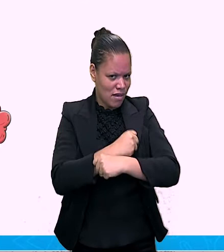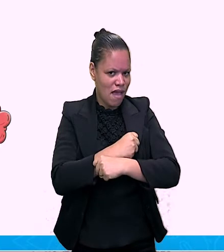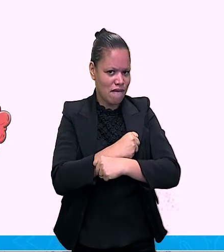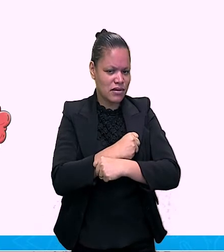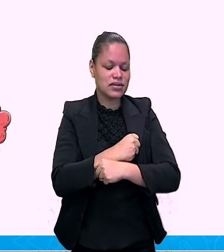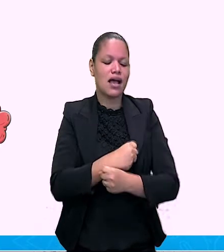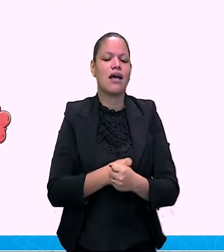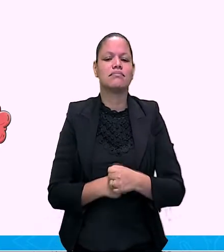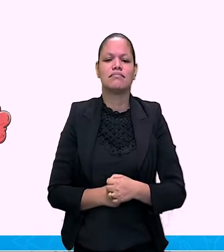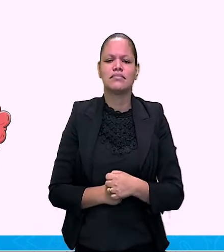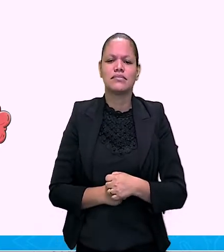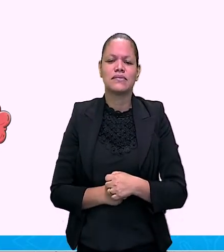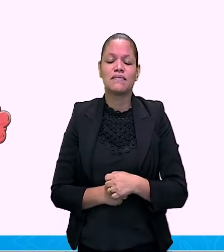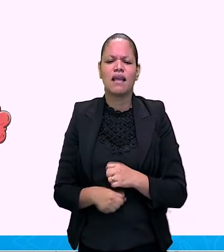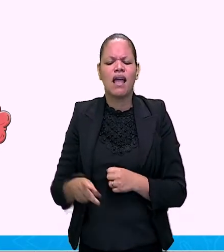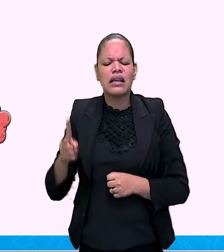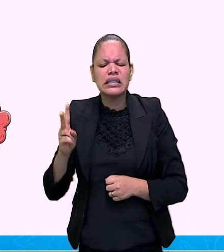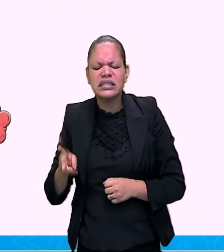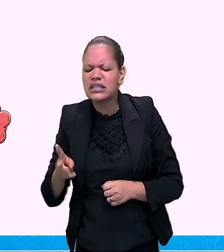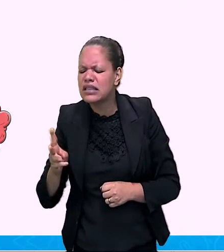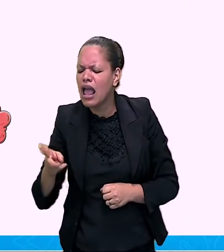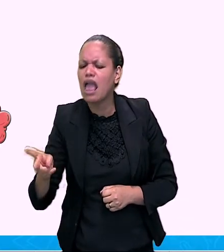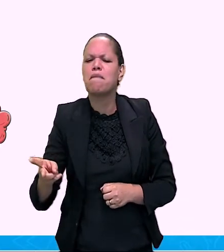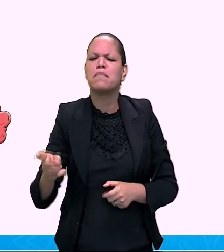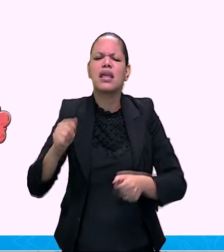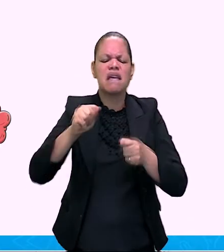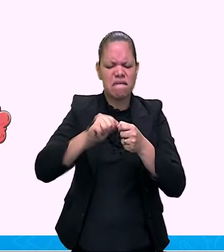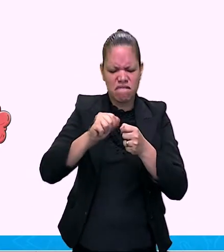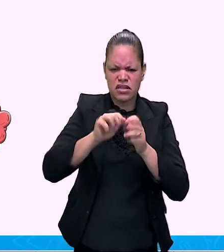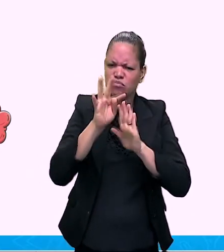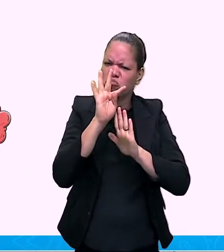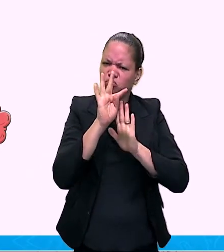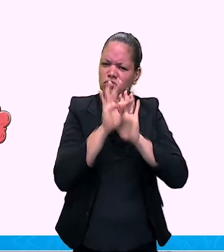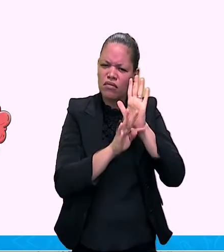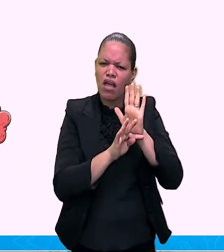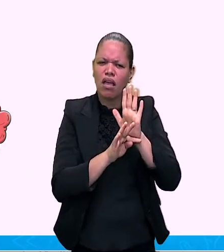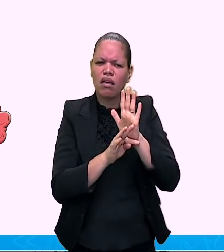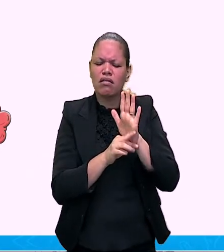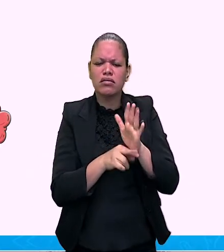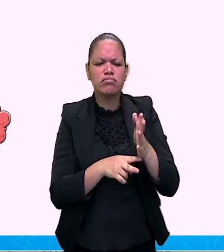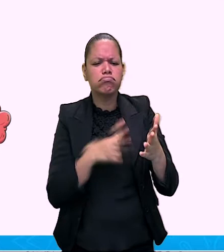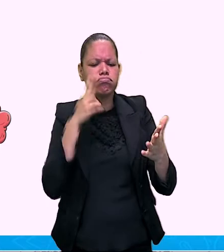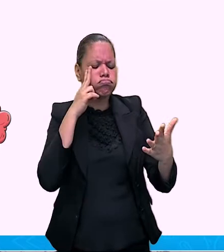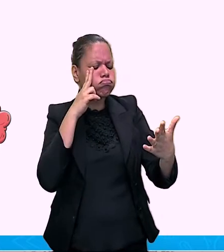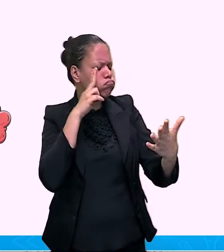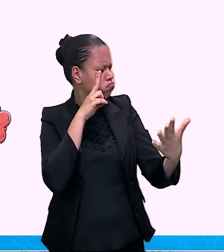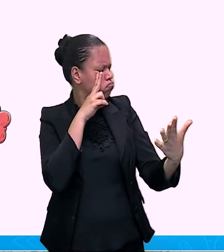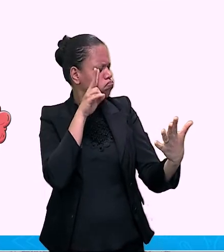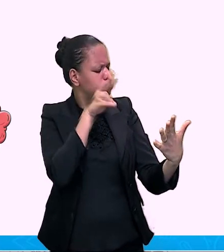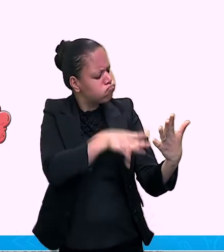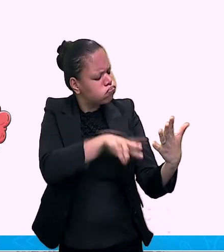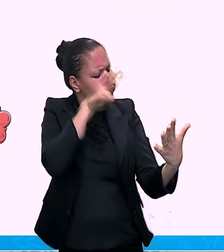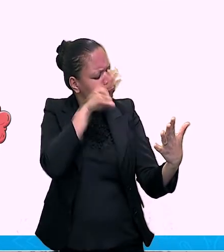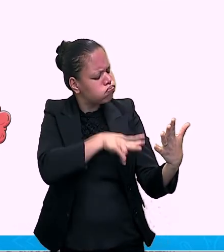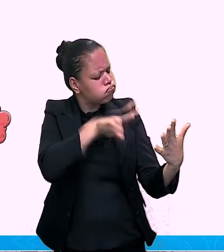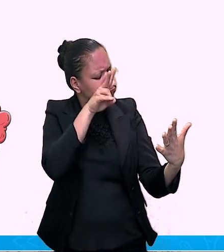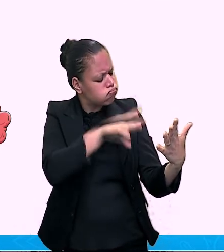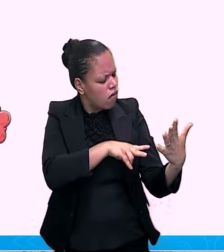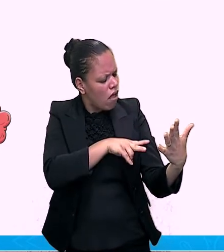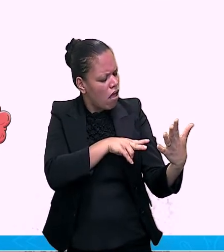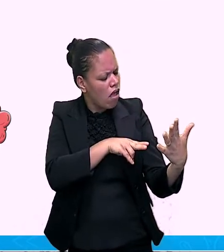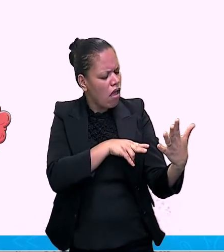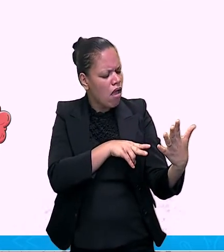texto, volte relendo, revise, porque de repente pode ter um erro de ortografia e